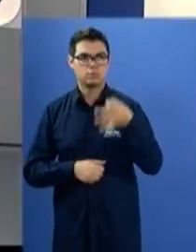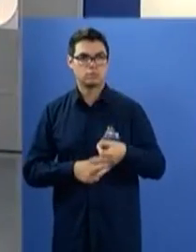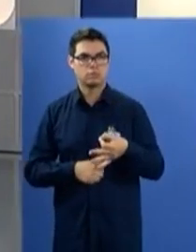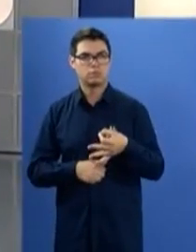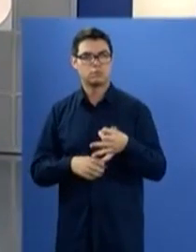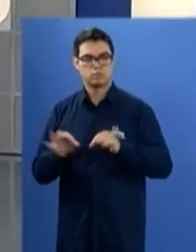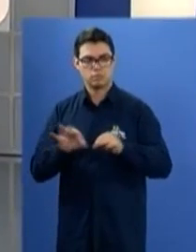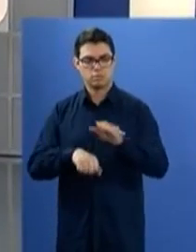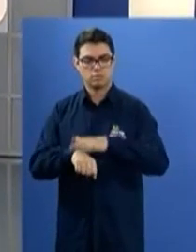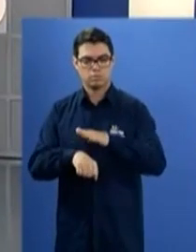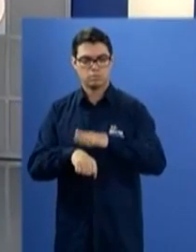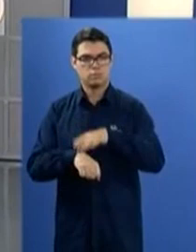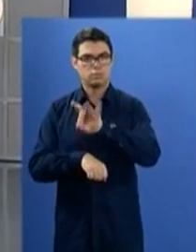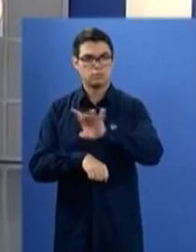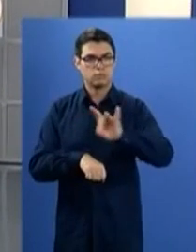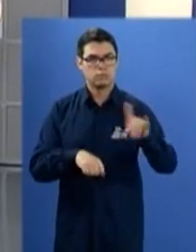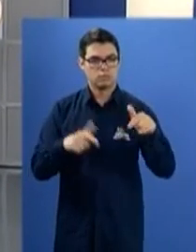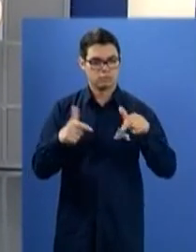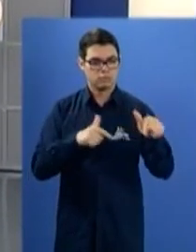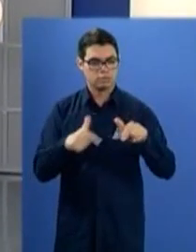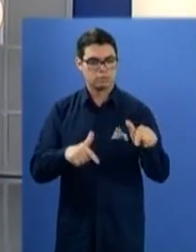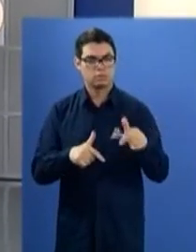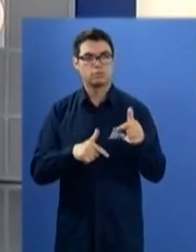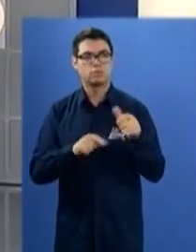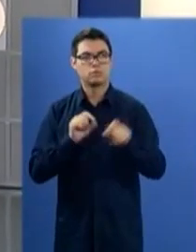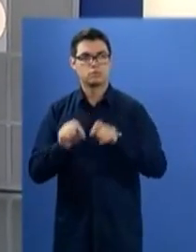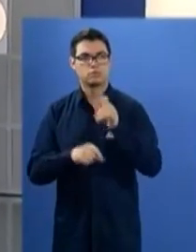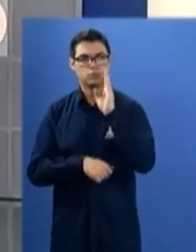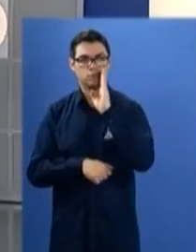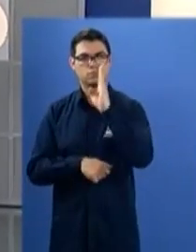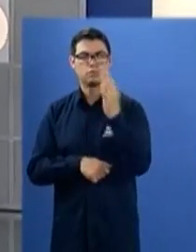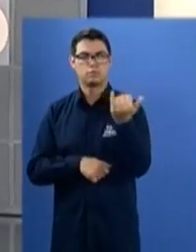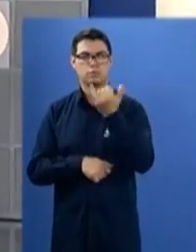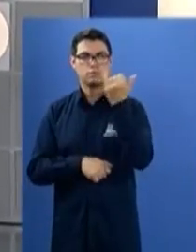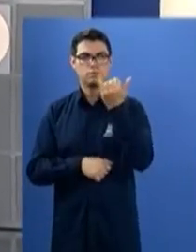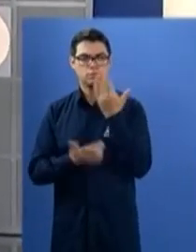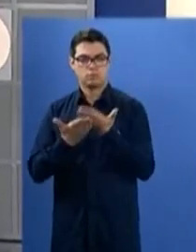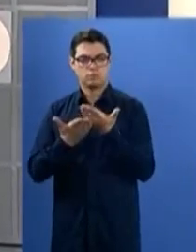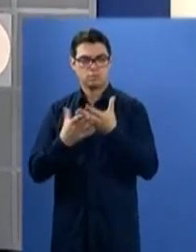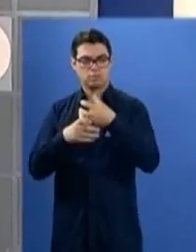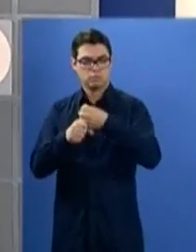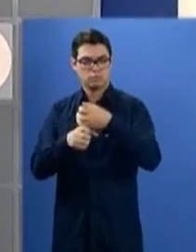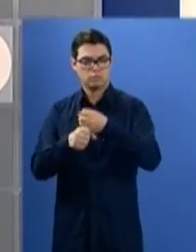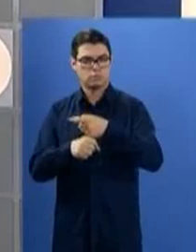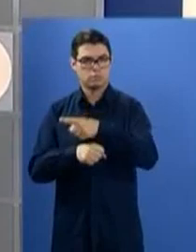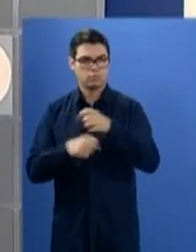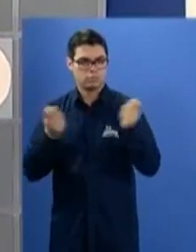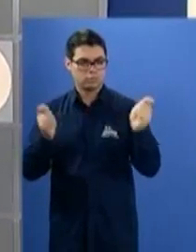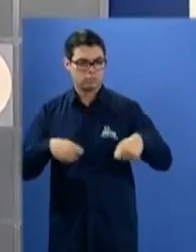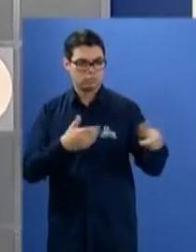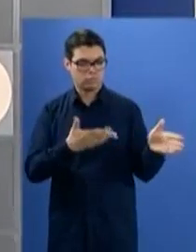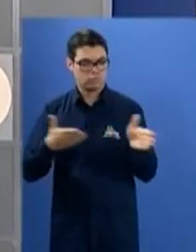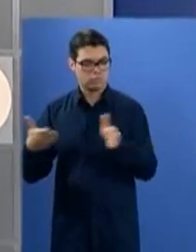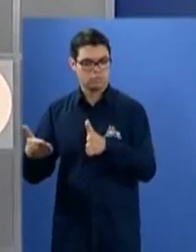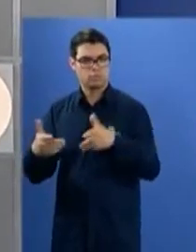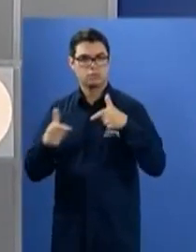dimensão dos tempos de cada tarefa será primordial para o seu cálculo de capacidade